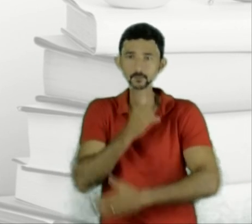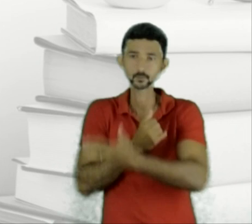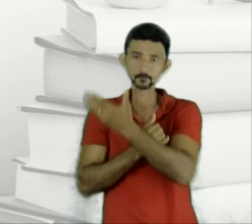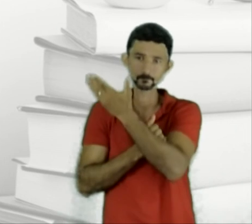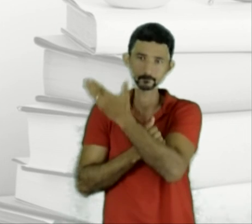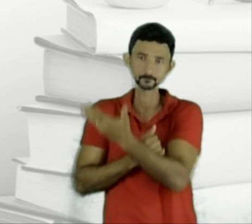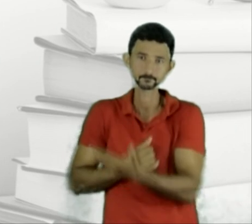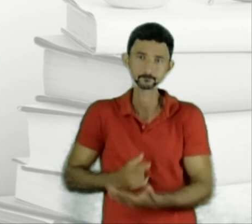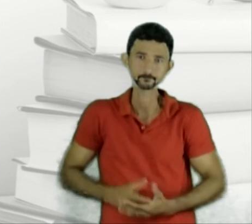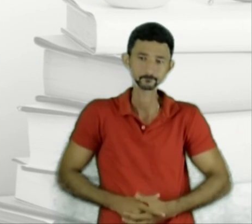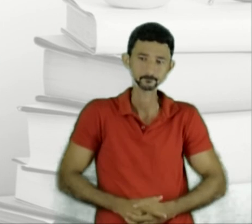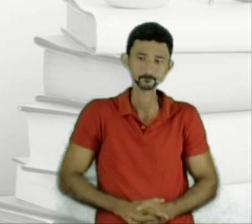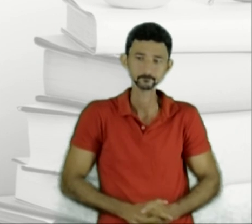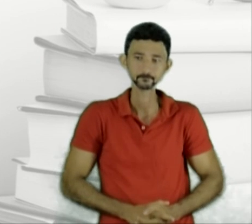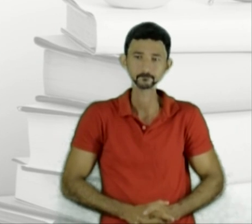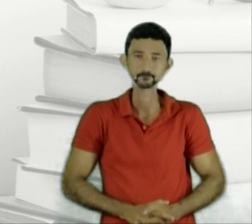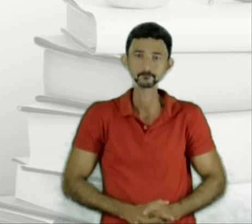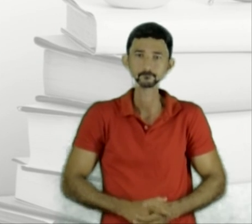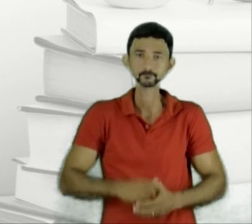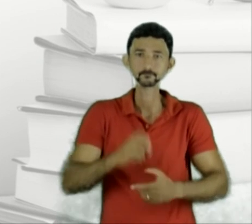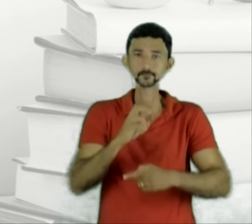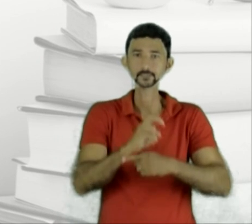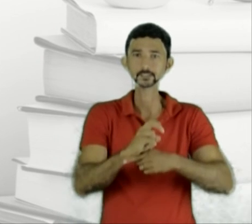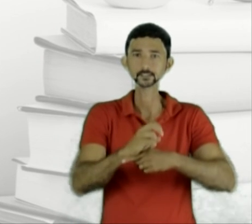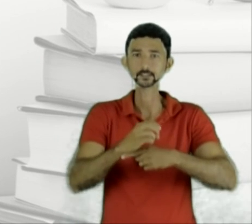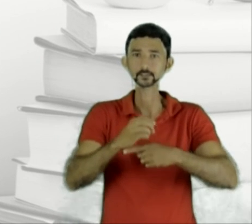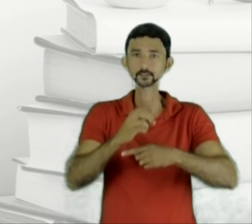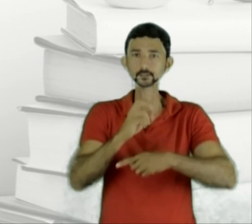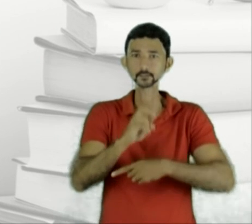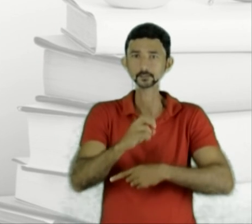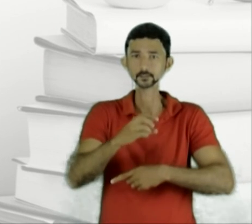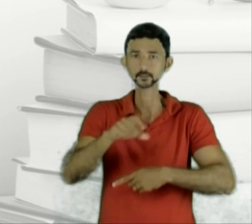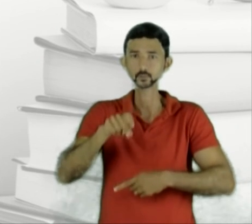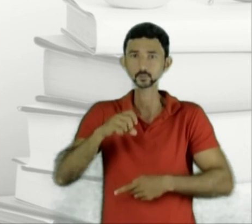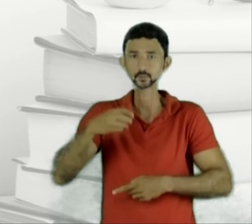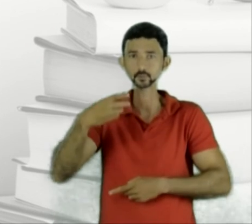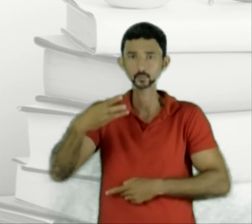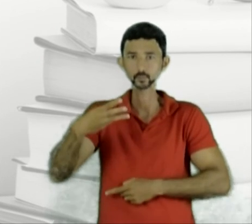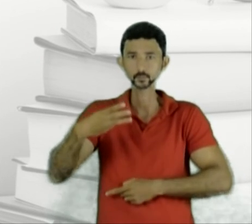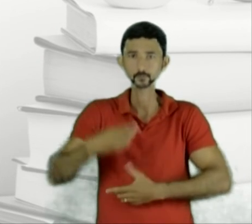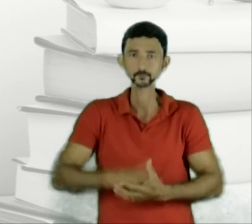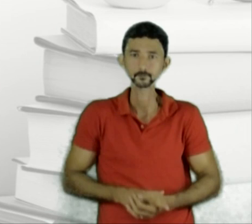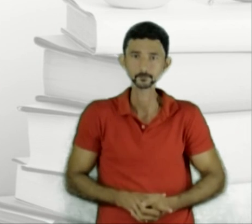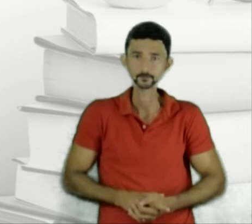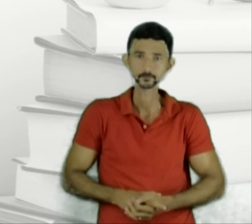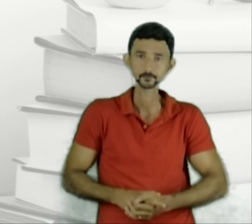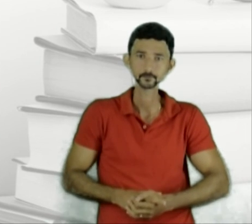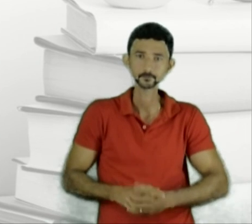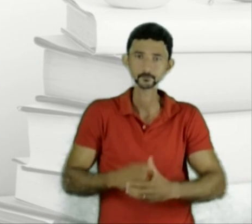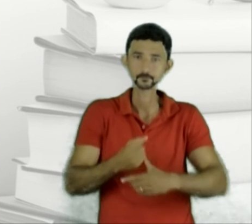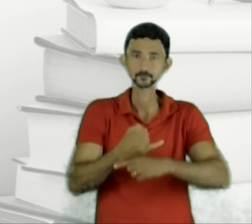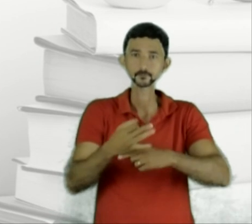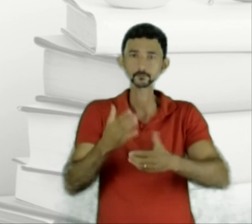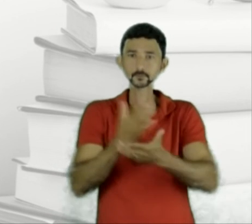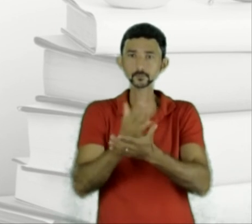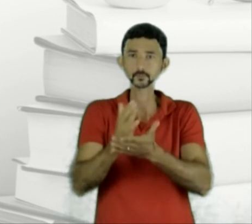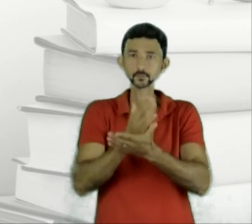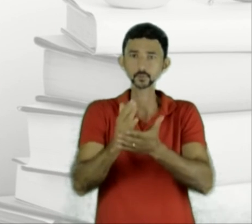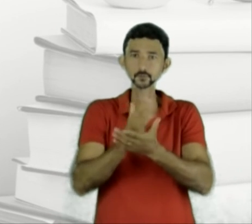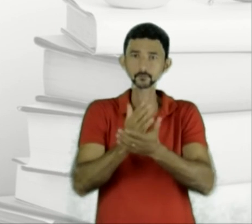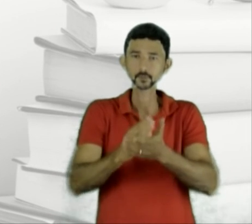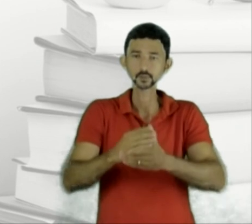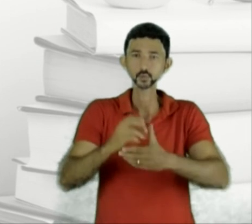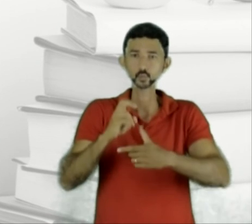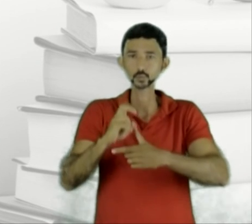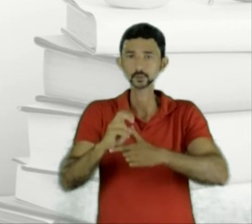exemplos, certo? 5x ao cubo ao quadrado, eu vou pegar o expoente e vou distribuir tanto